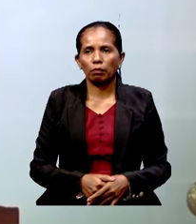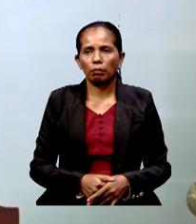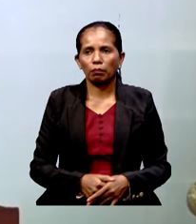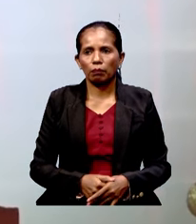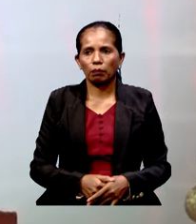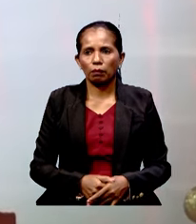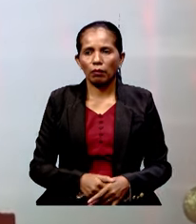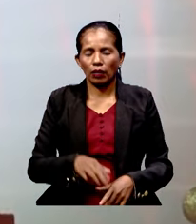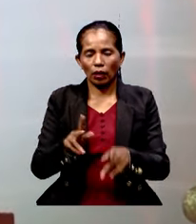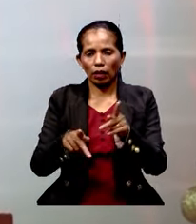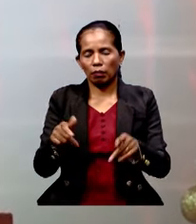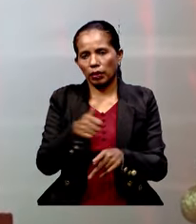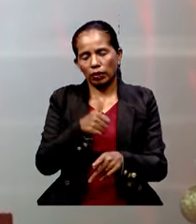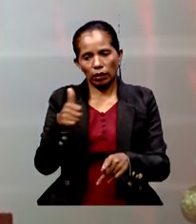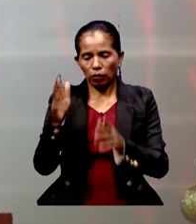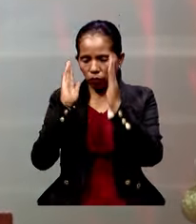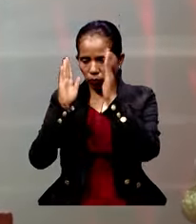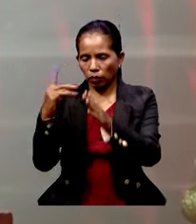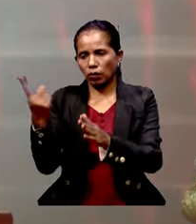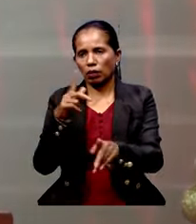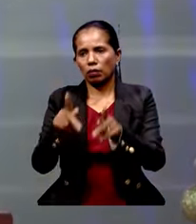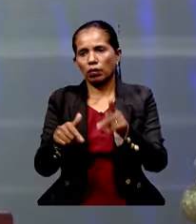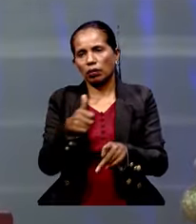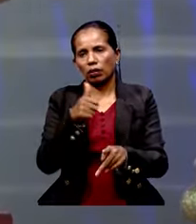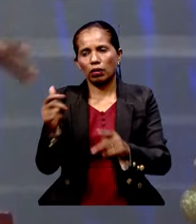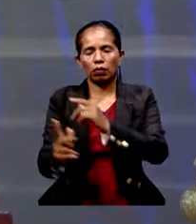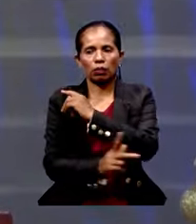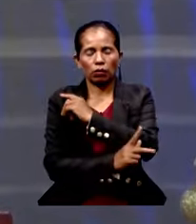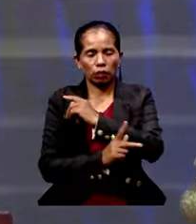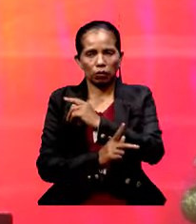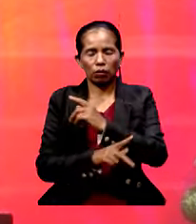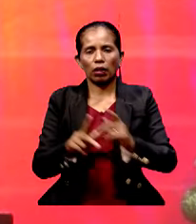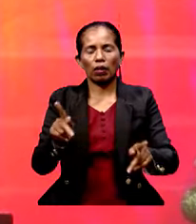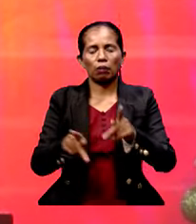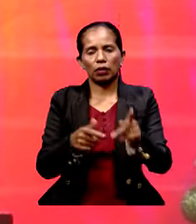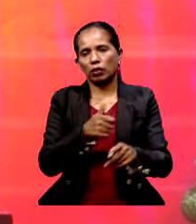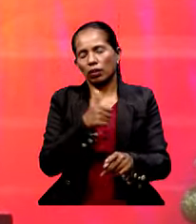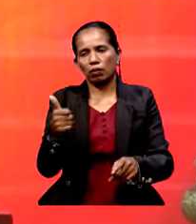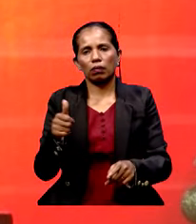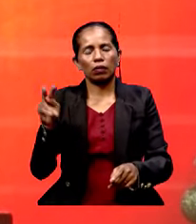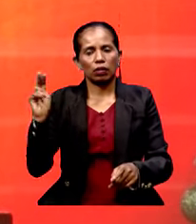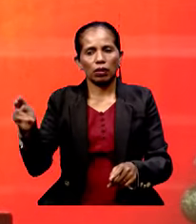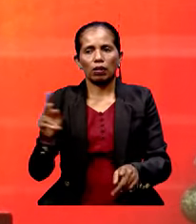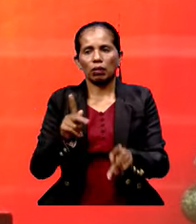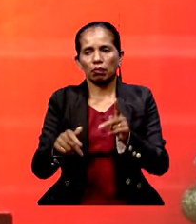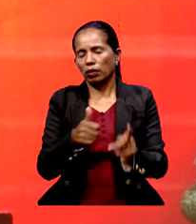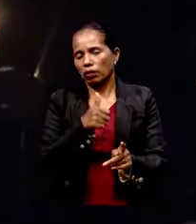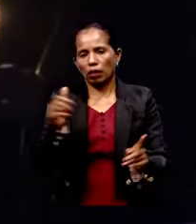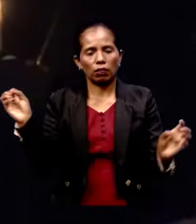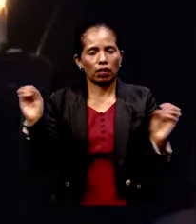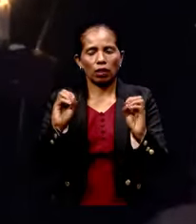É uma bala, que a corrupção, né? É uma bala de etnia, é um selo que, né? Lei a